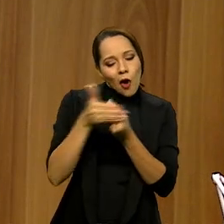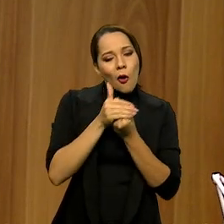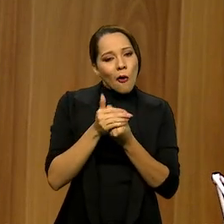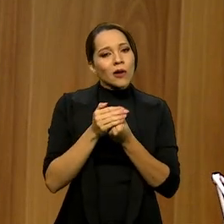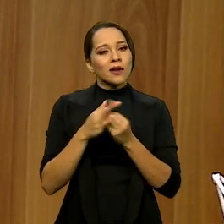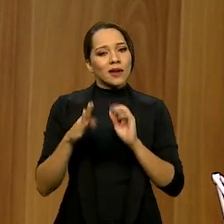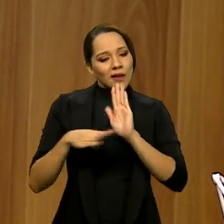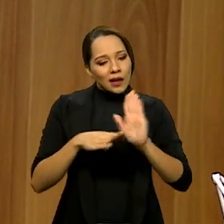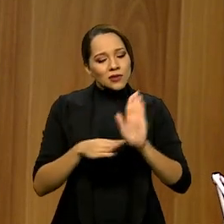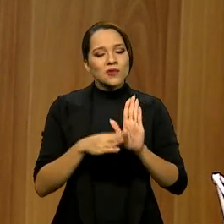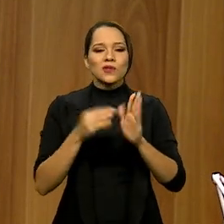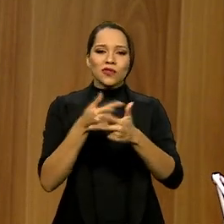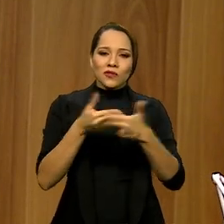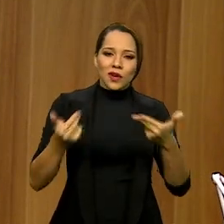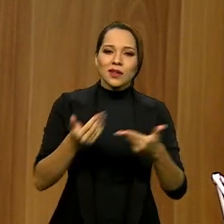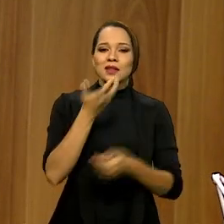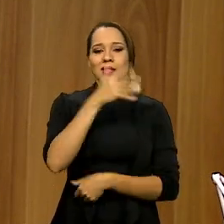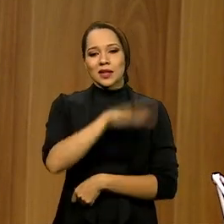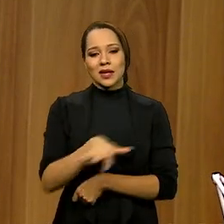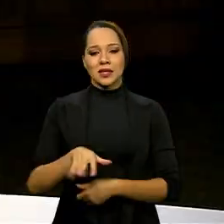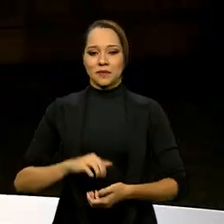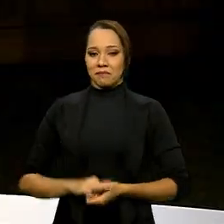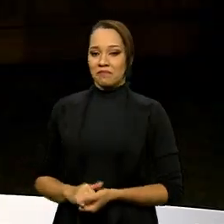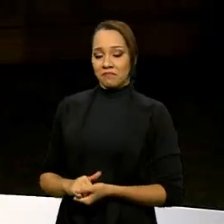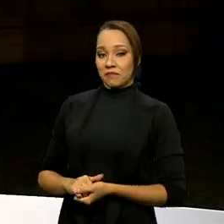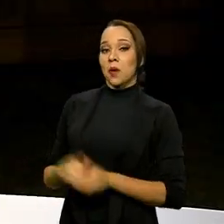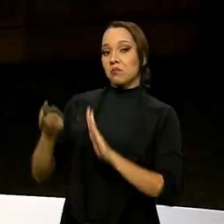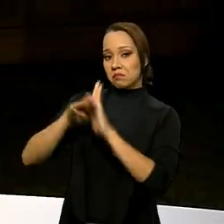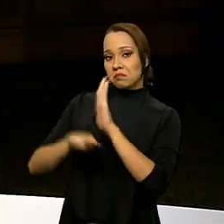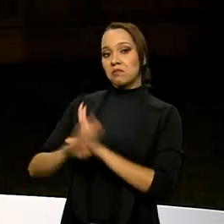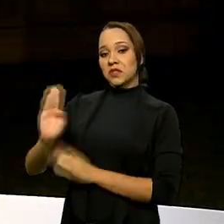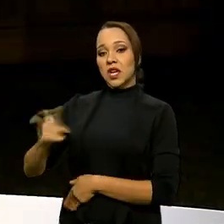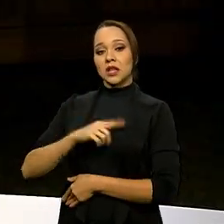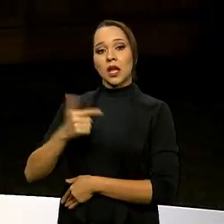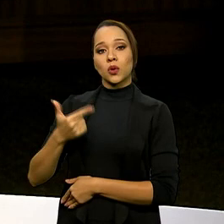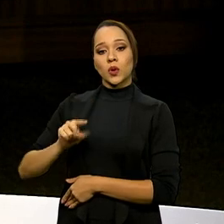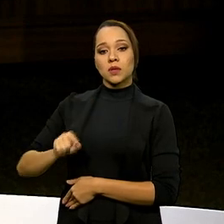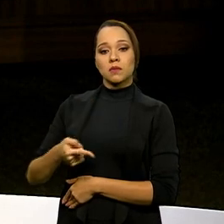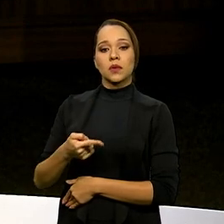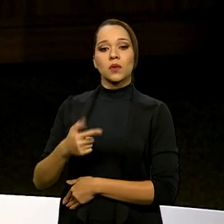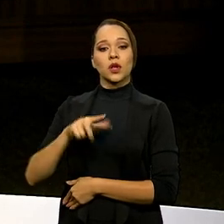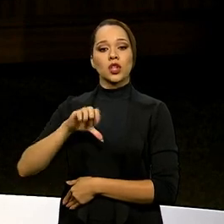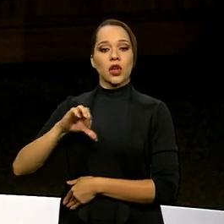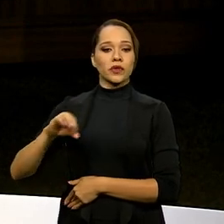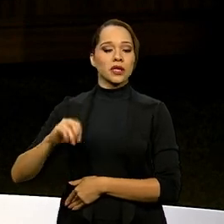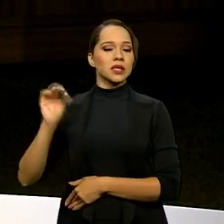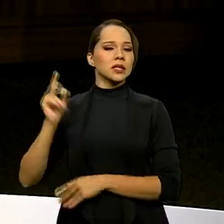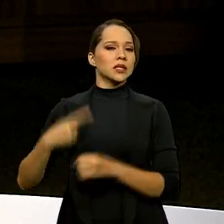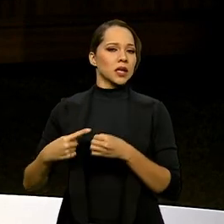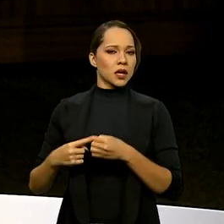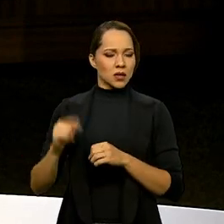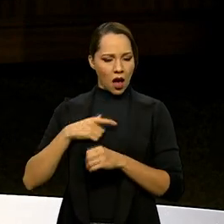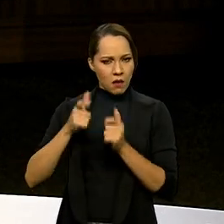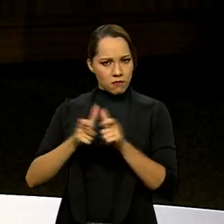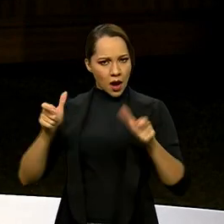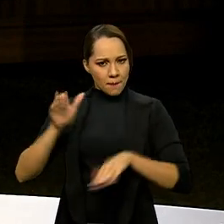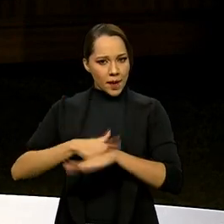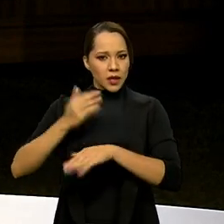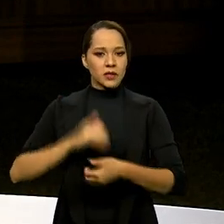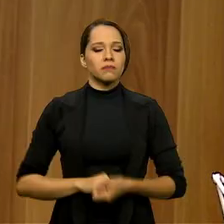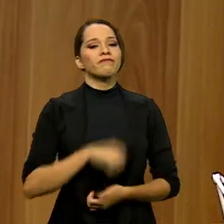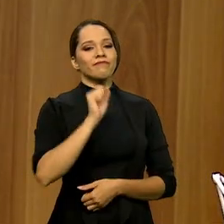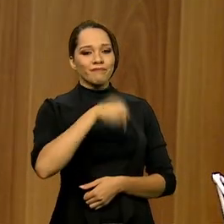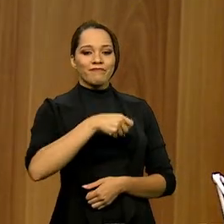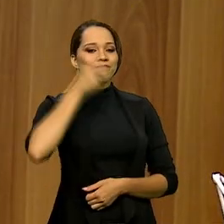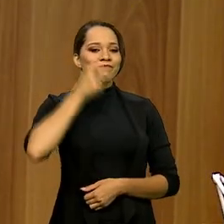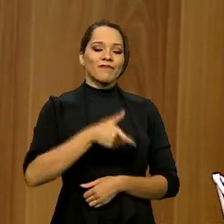as necessidades básicas dessa criança. E, secretário, o programa já chegou a 2.900 cidades. A intenção é ampliar ainda mais? Sim, a